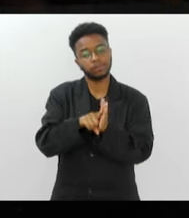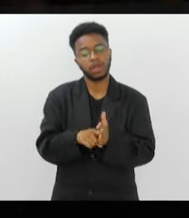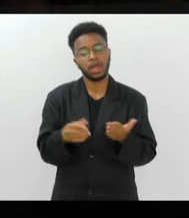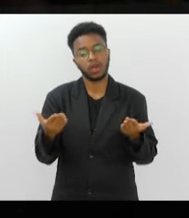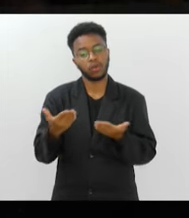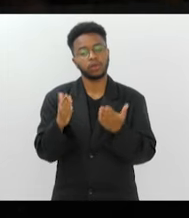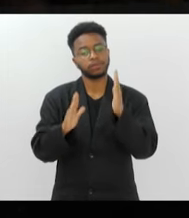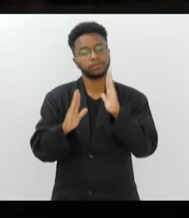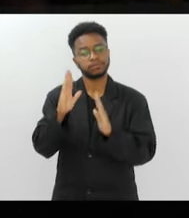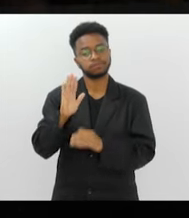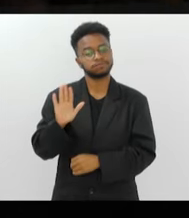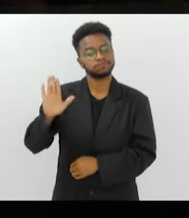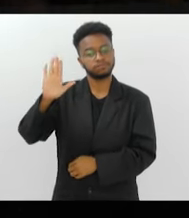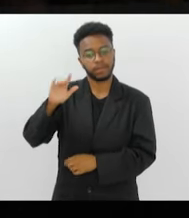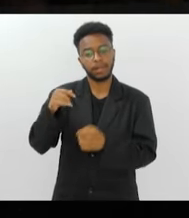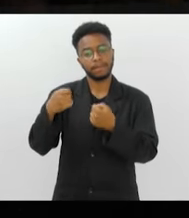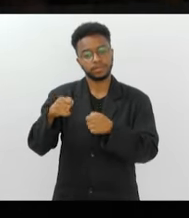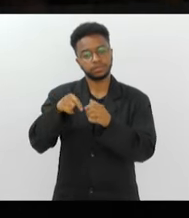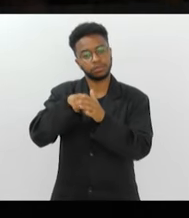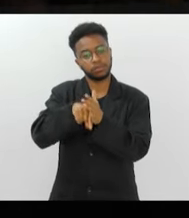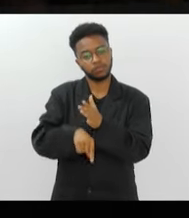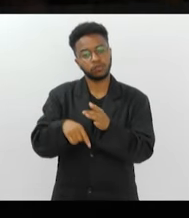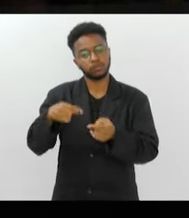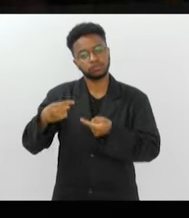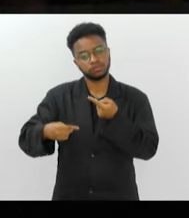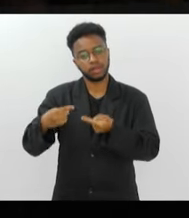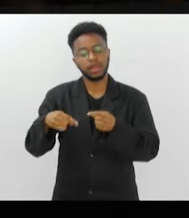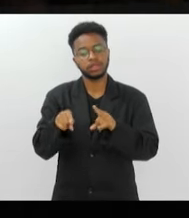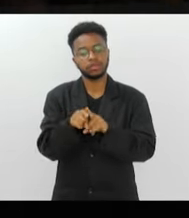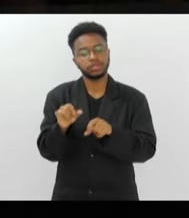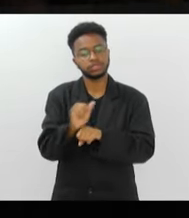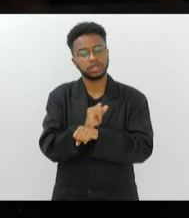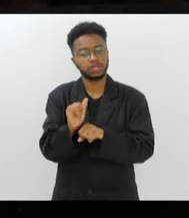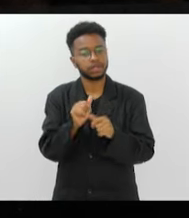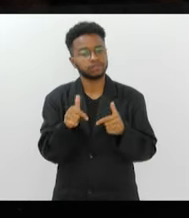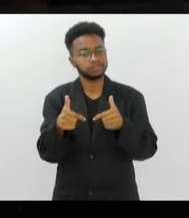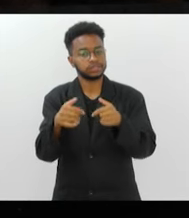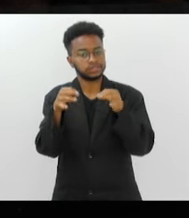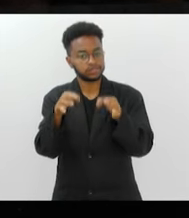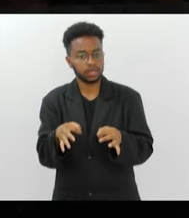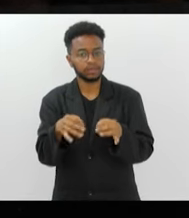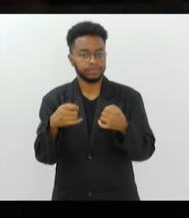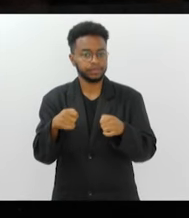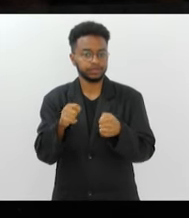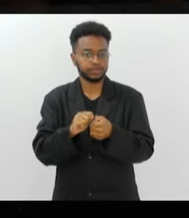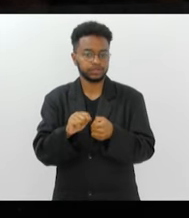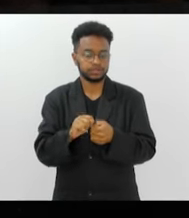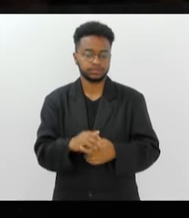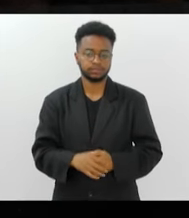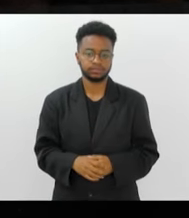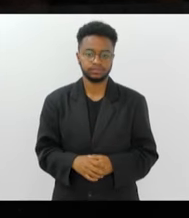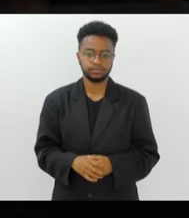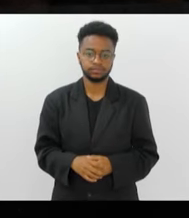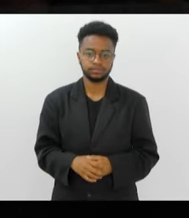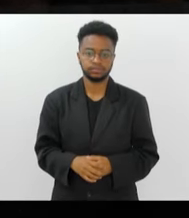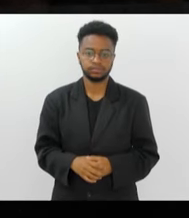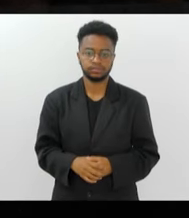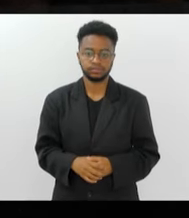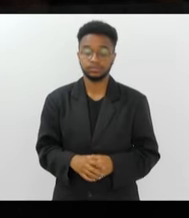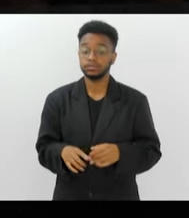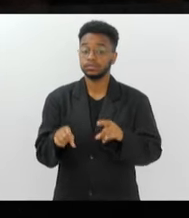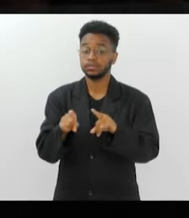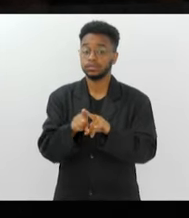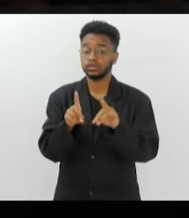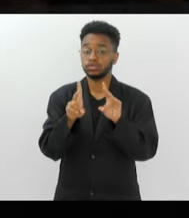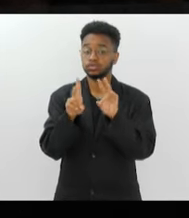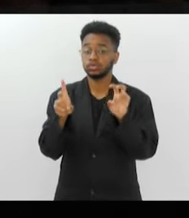ser aprofundado e medidas concretas precisam ser tomadas. Inclusive com essa história